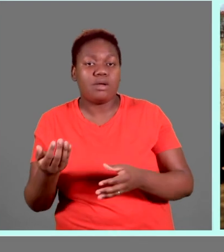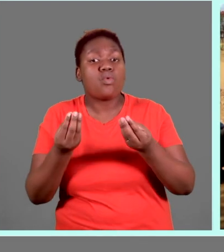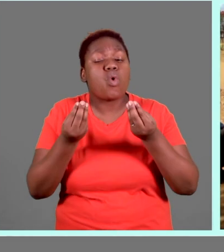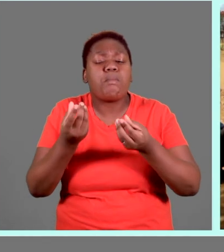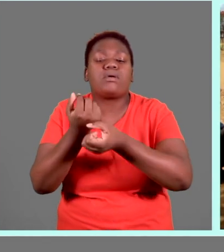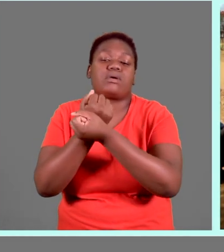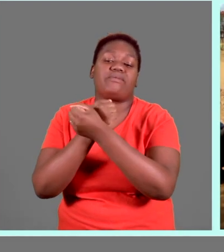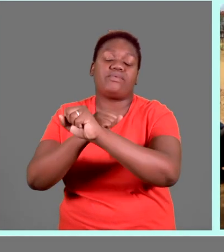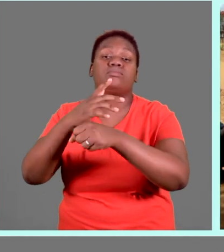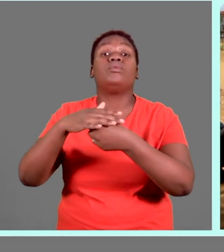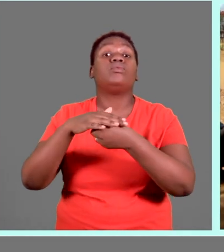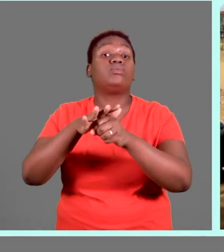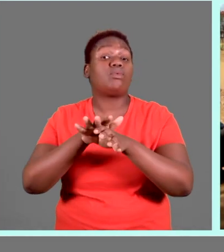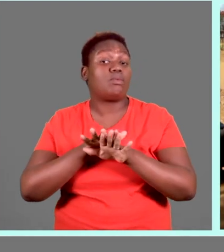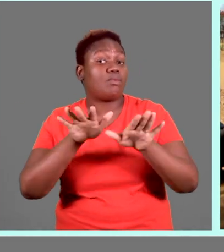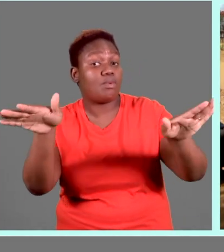pandemia.